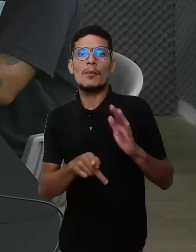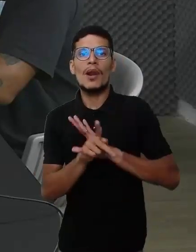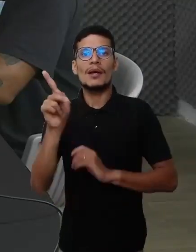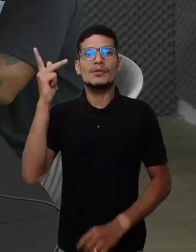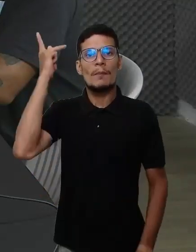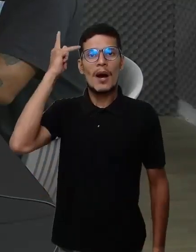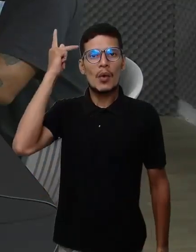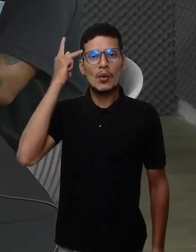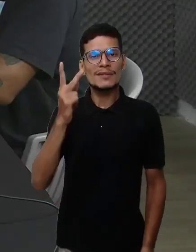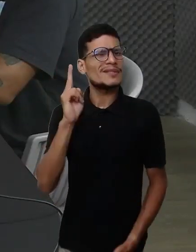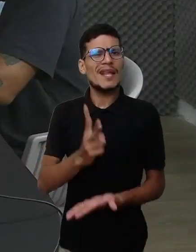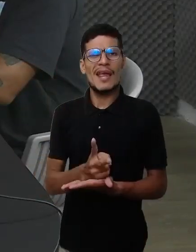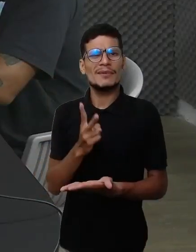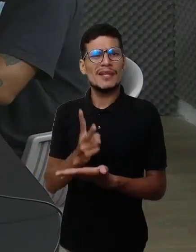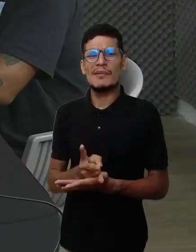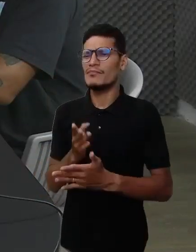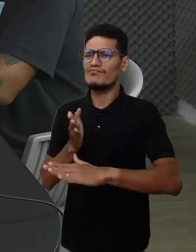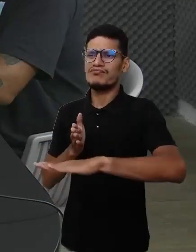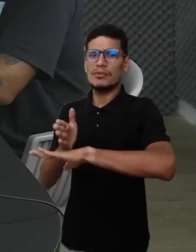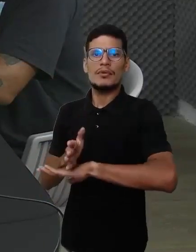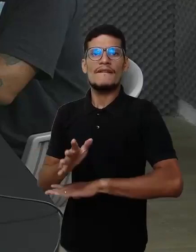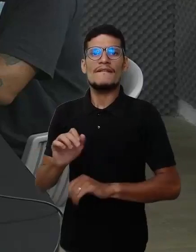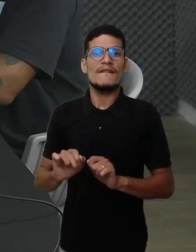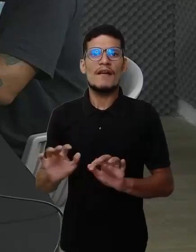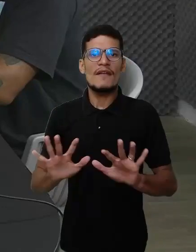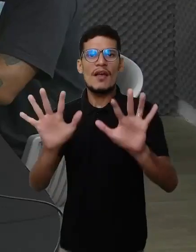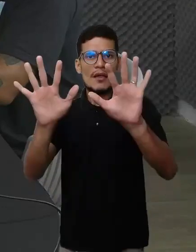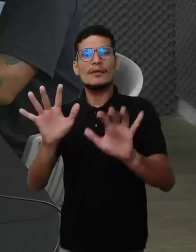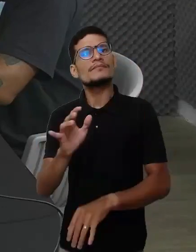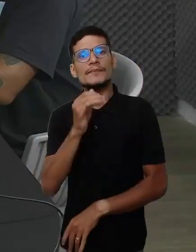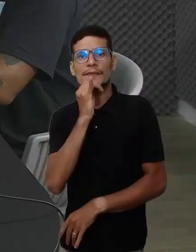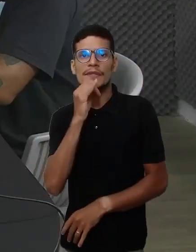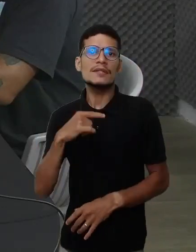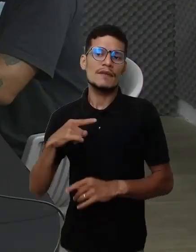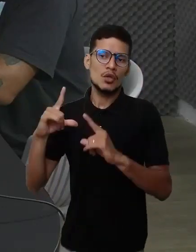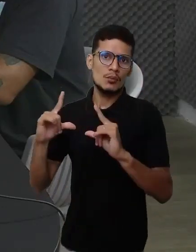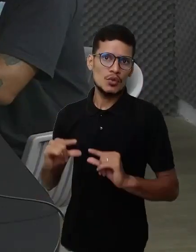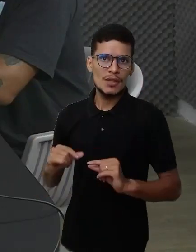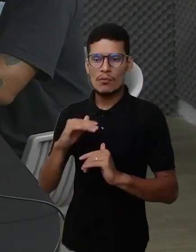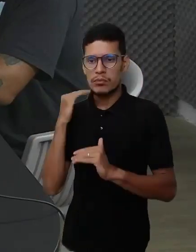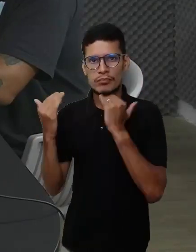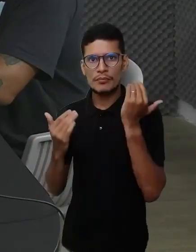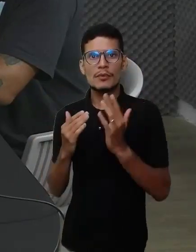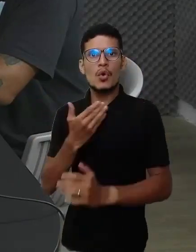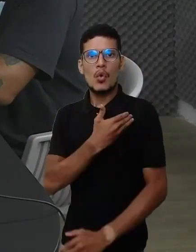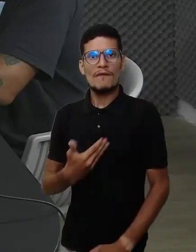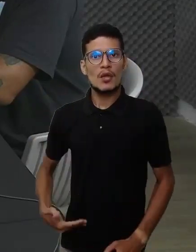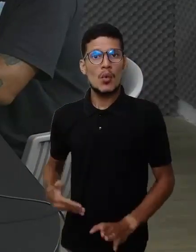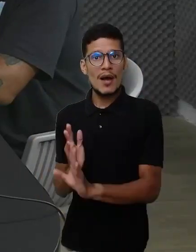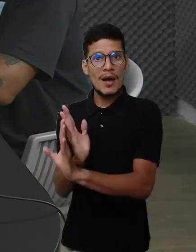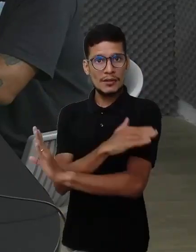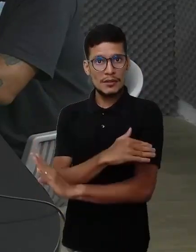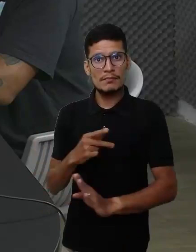que teve uma época de diminuição da sua letalidade nos governos anteriores, governos inclusive de